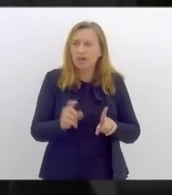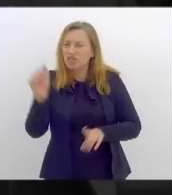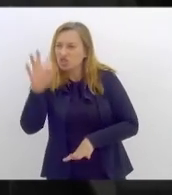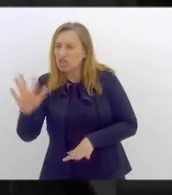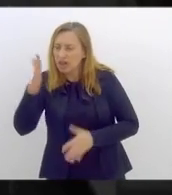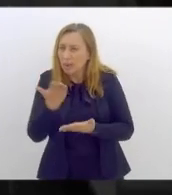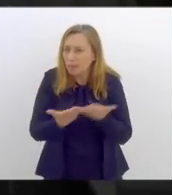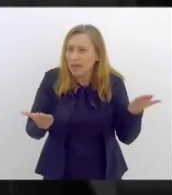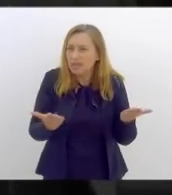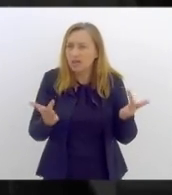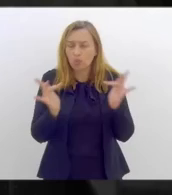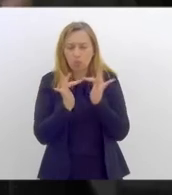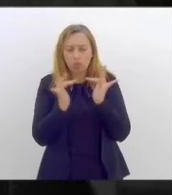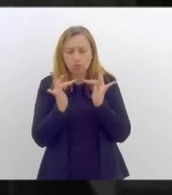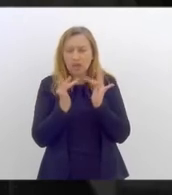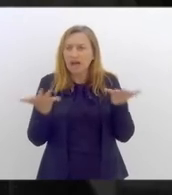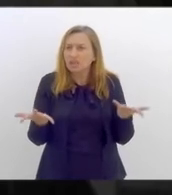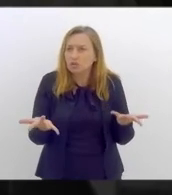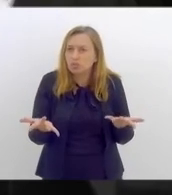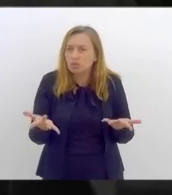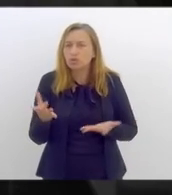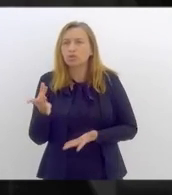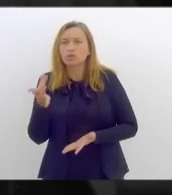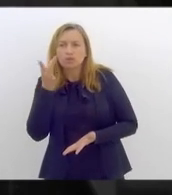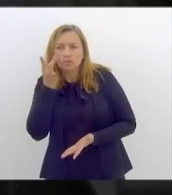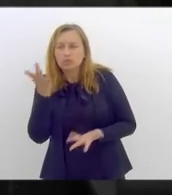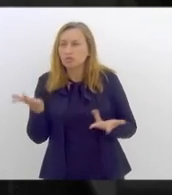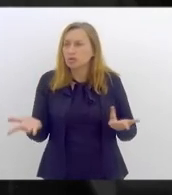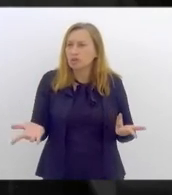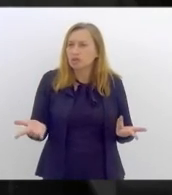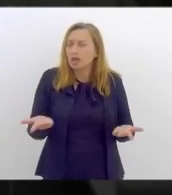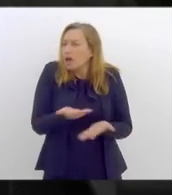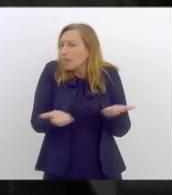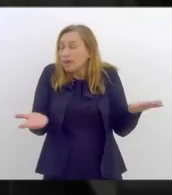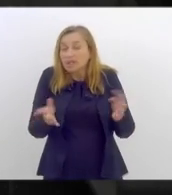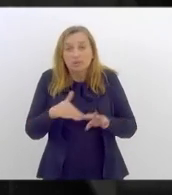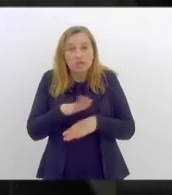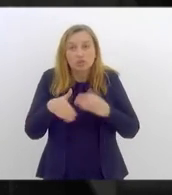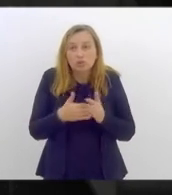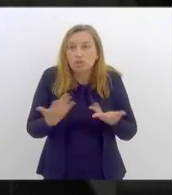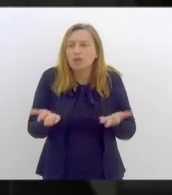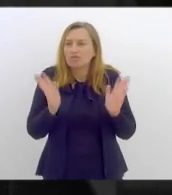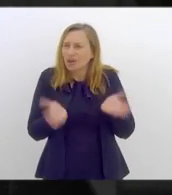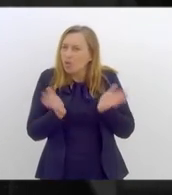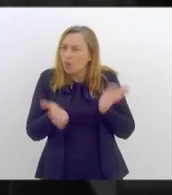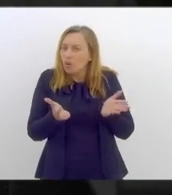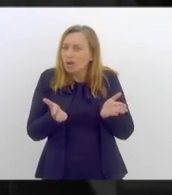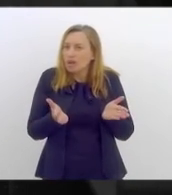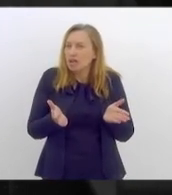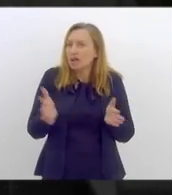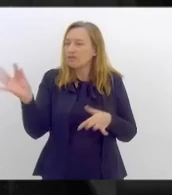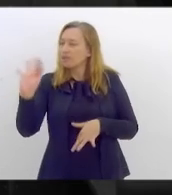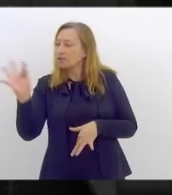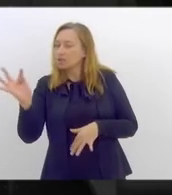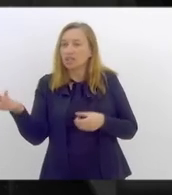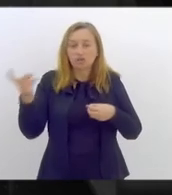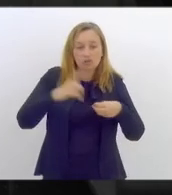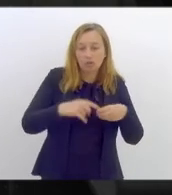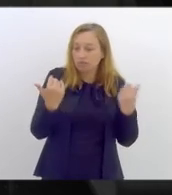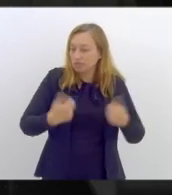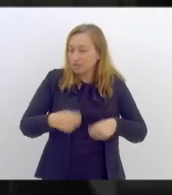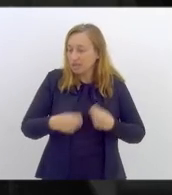a convivência presencial perdeu o processo cristalização presencial é uma perda para todo mundo e agora a Souza Marques volta a ter a necessidade